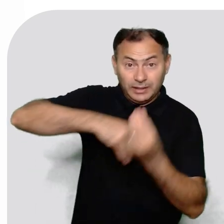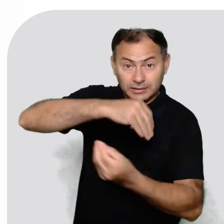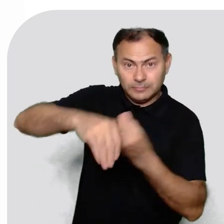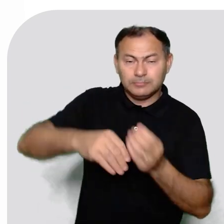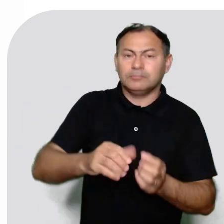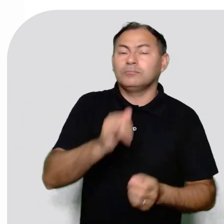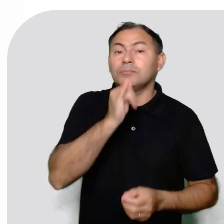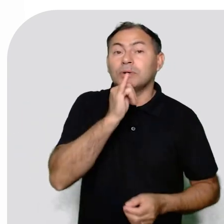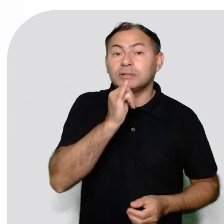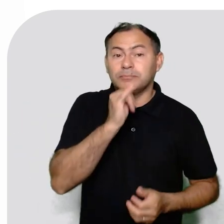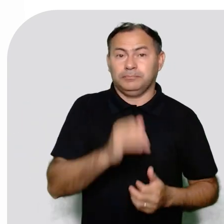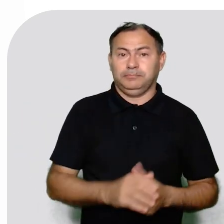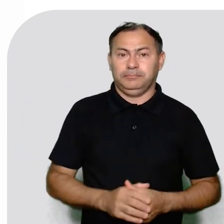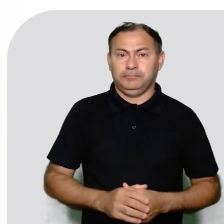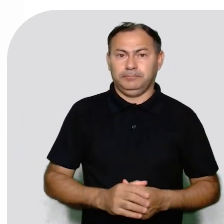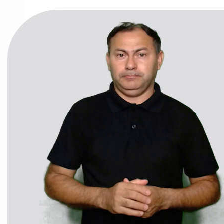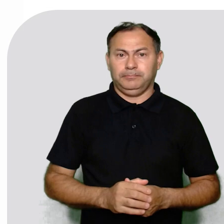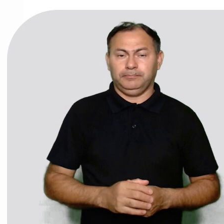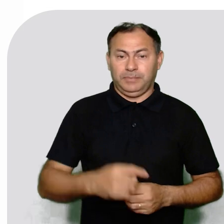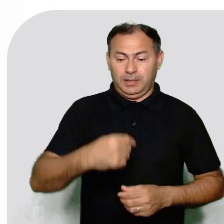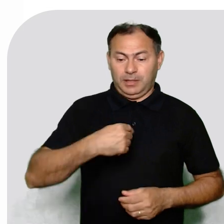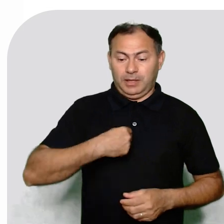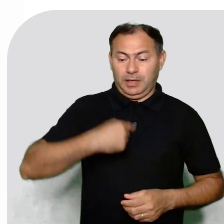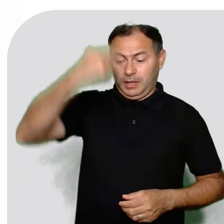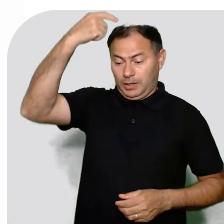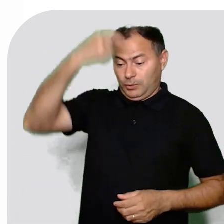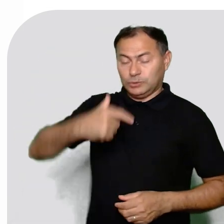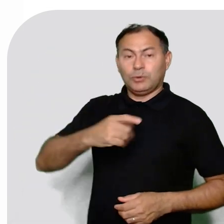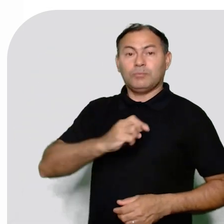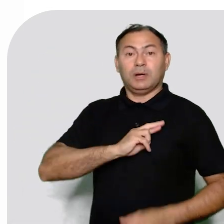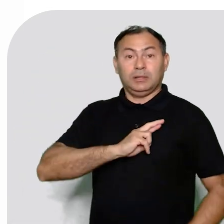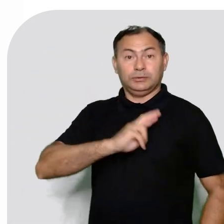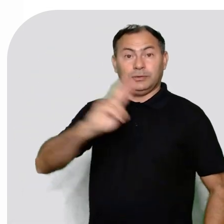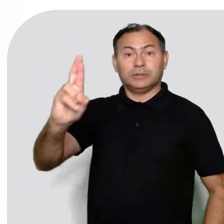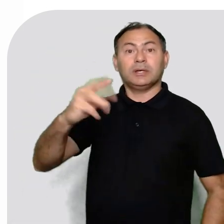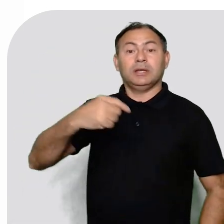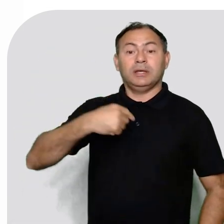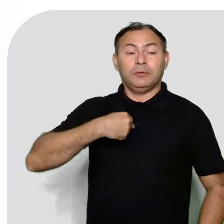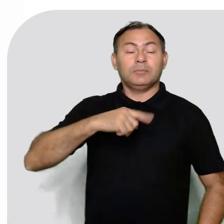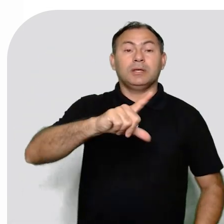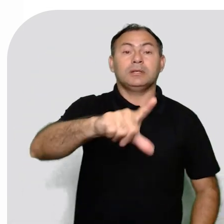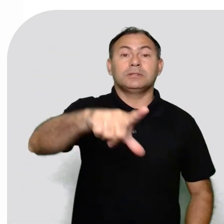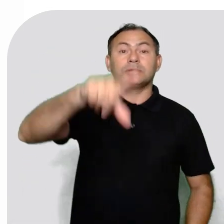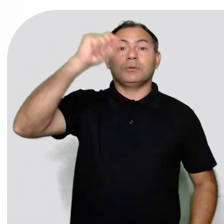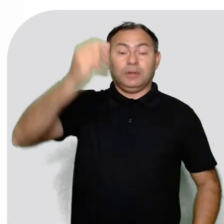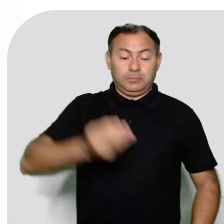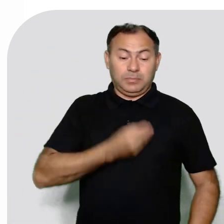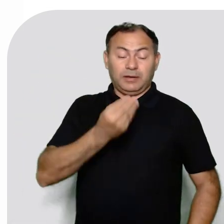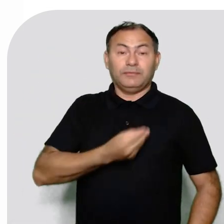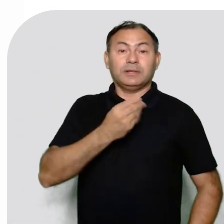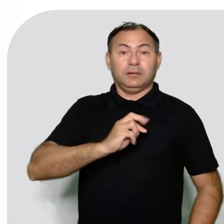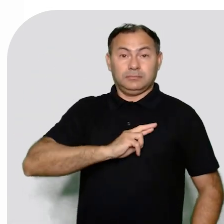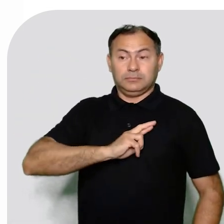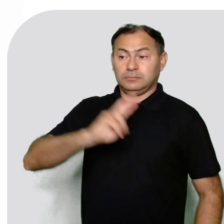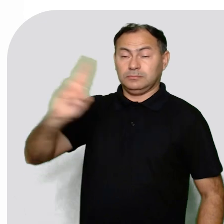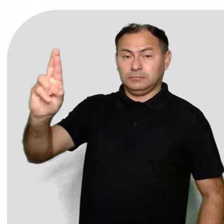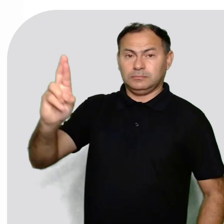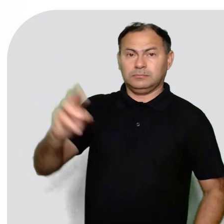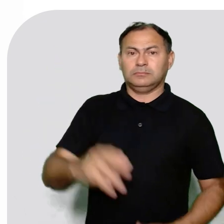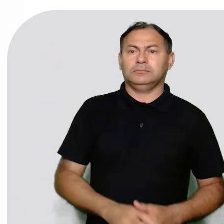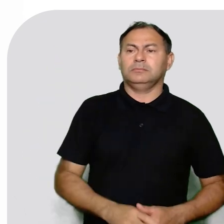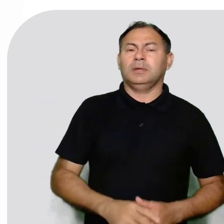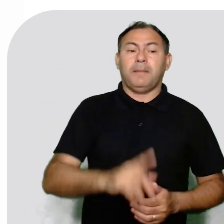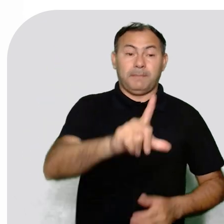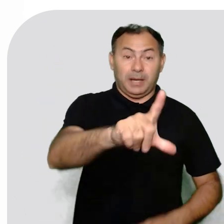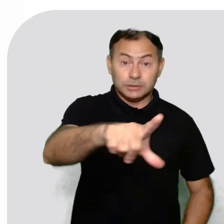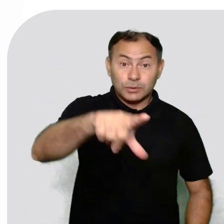vivência. Por exemplo, eu sou religiosa, eu escolhi a vida religiosa.